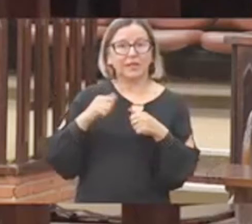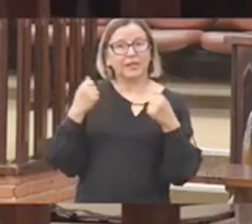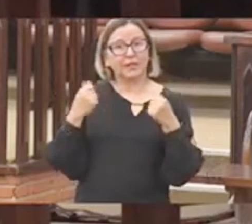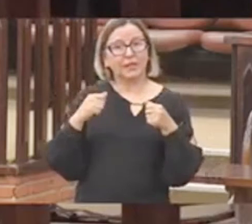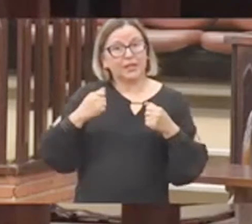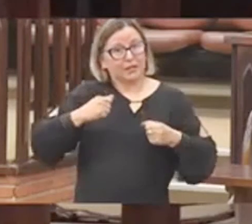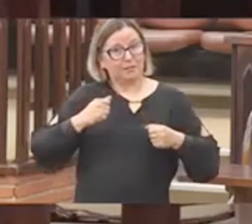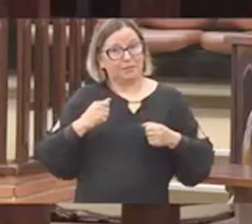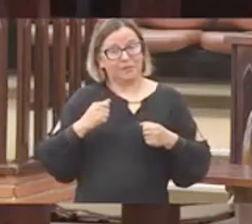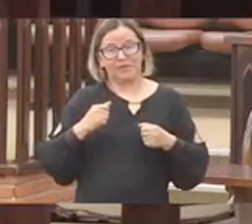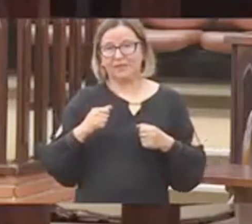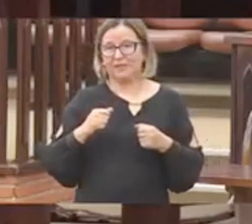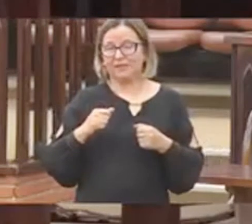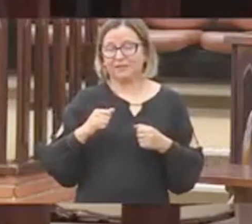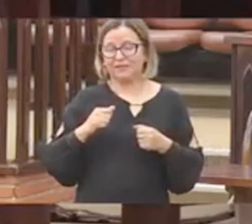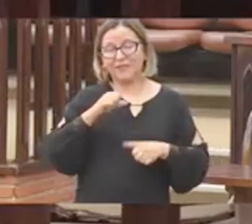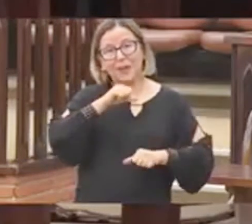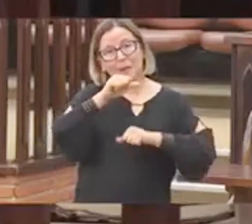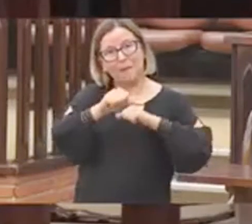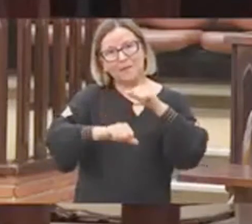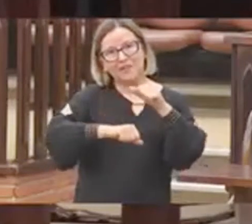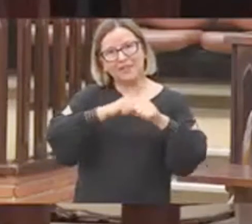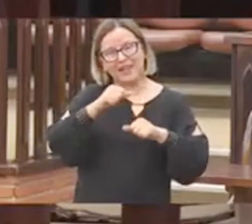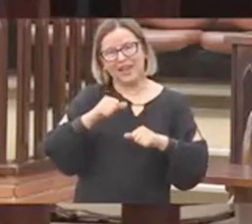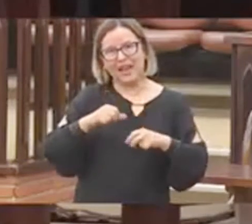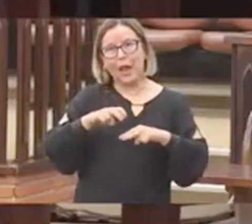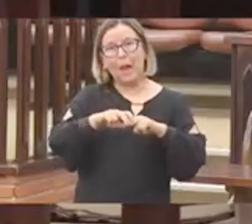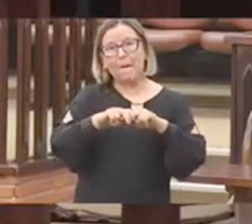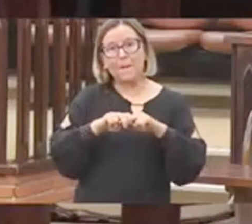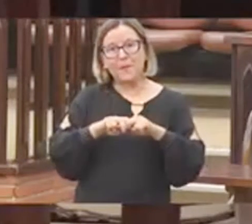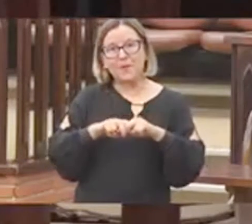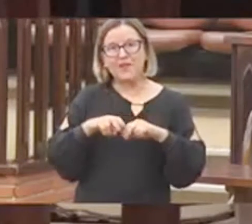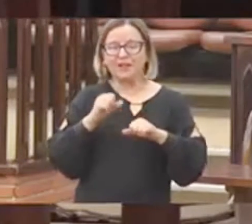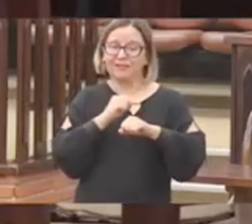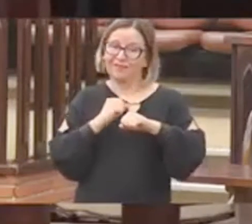que foram frustrados por conta dessa pandemia?